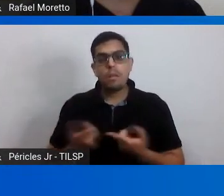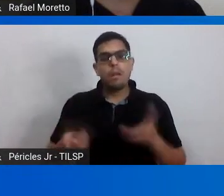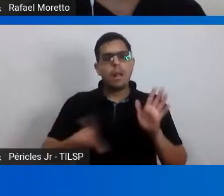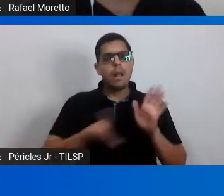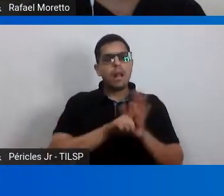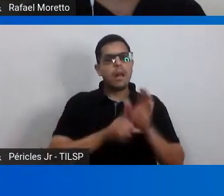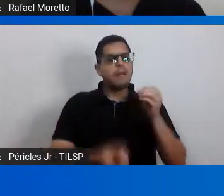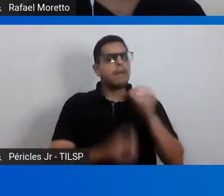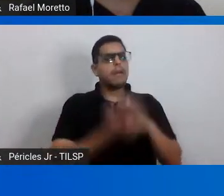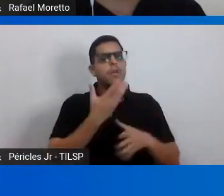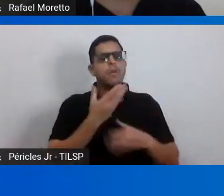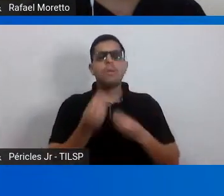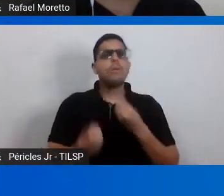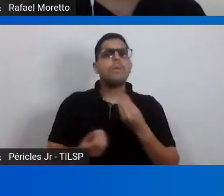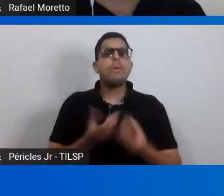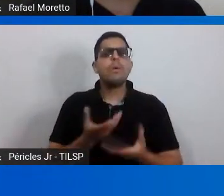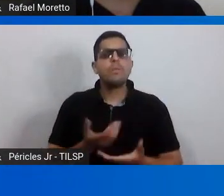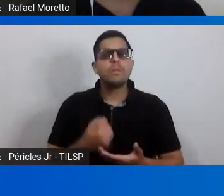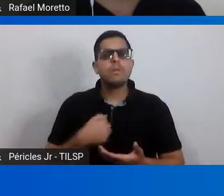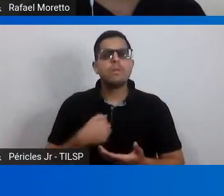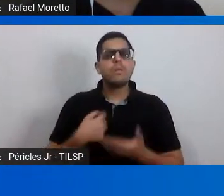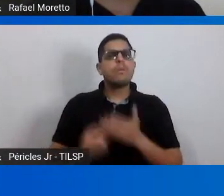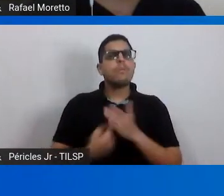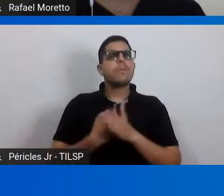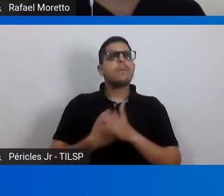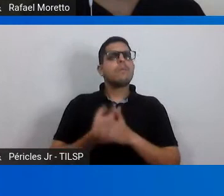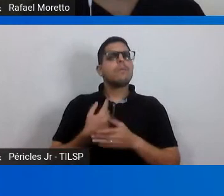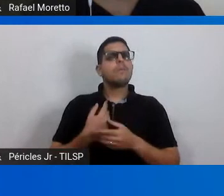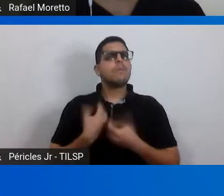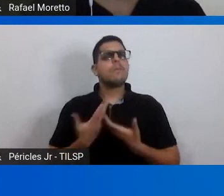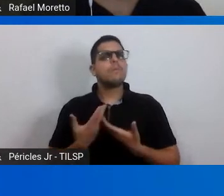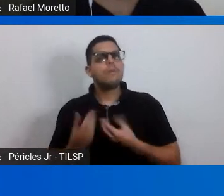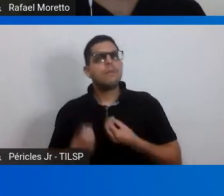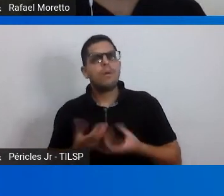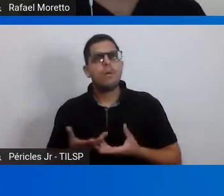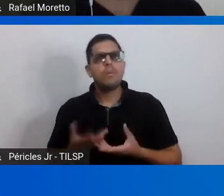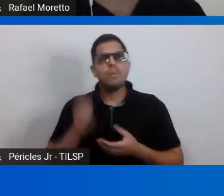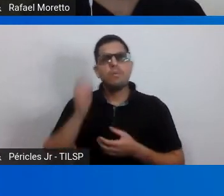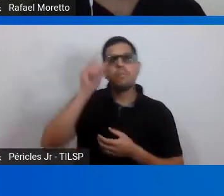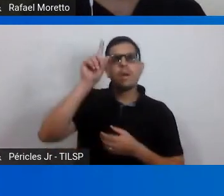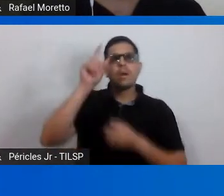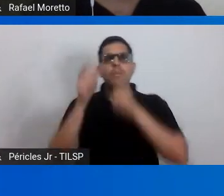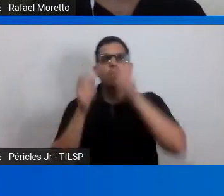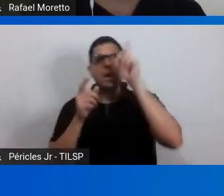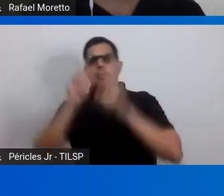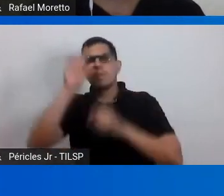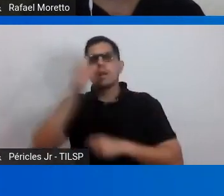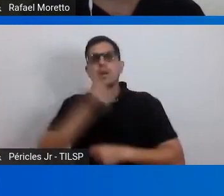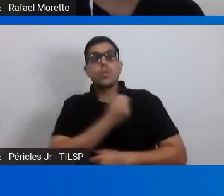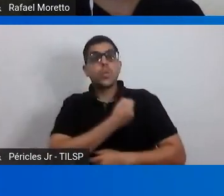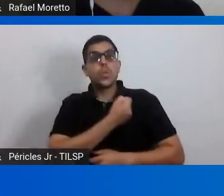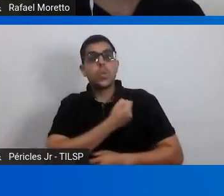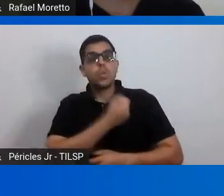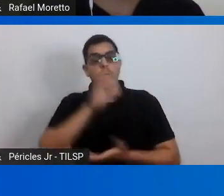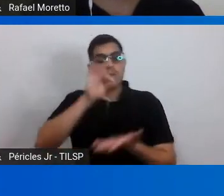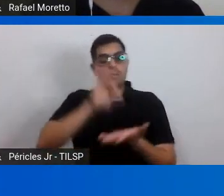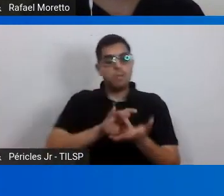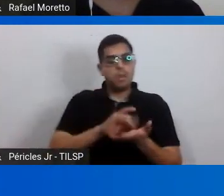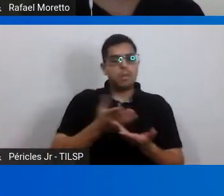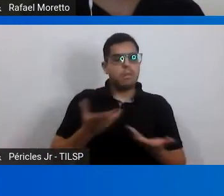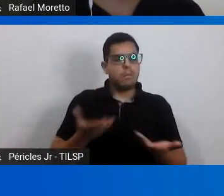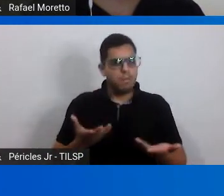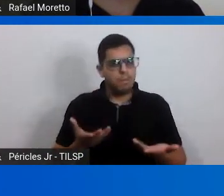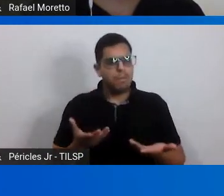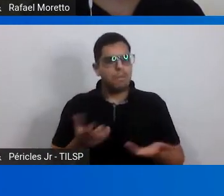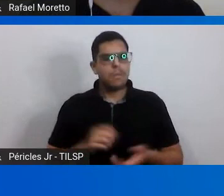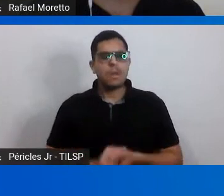pergunta né da onde que vem da onde que surgem essas ideias ou seja porque esse número é onde que na construção da Lei